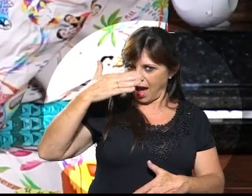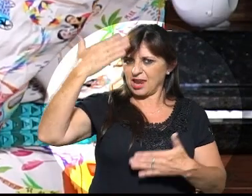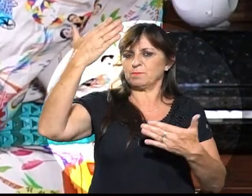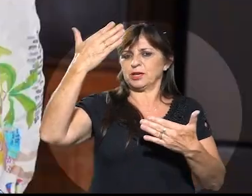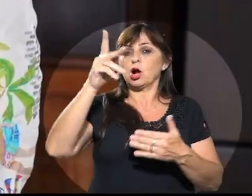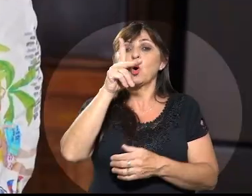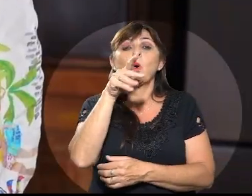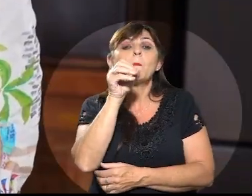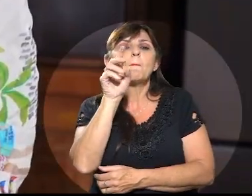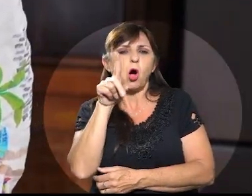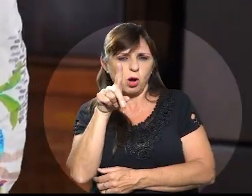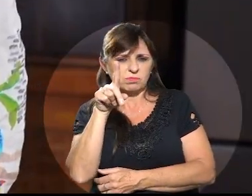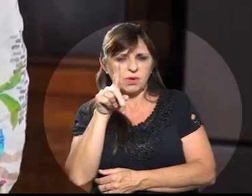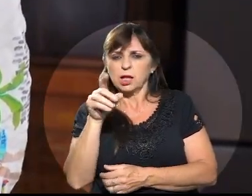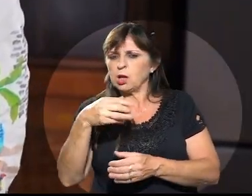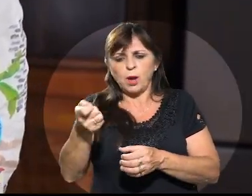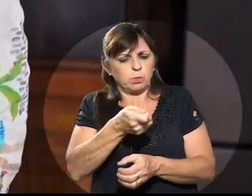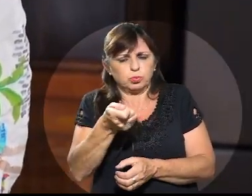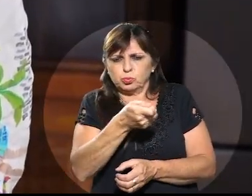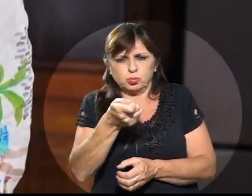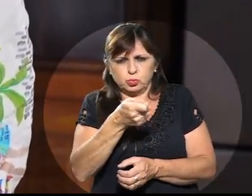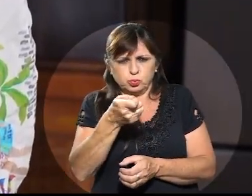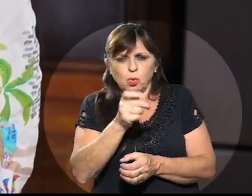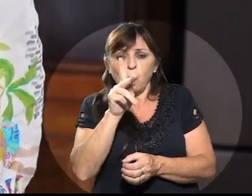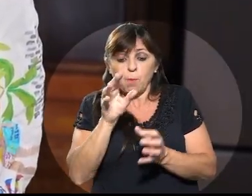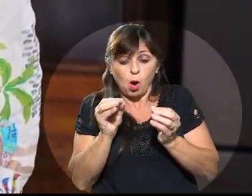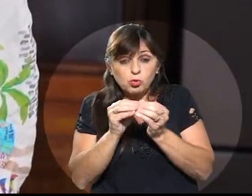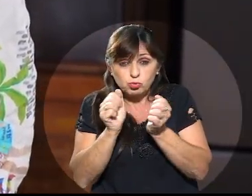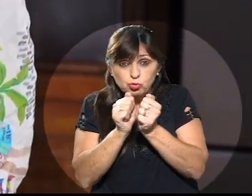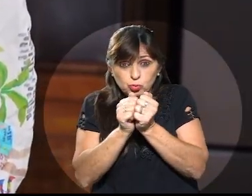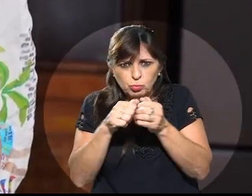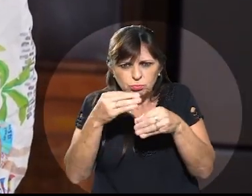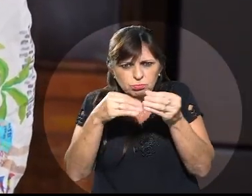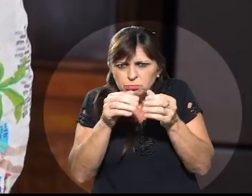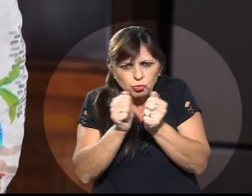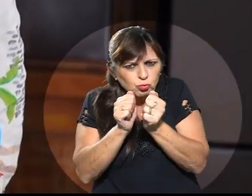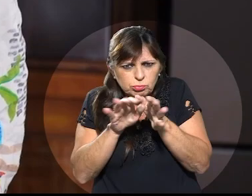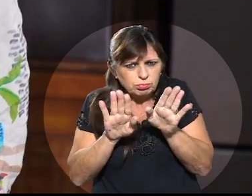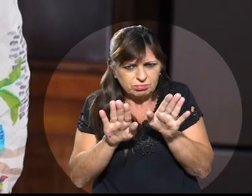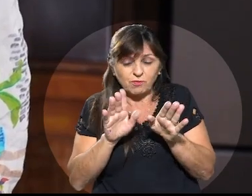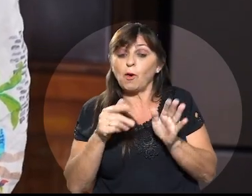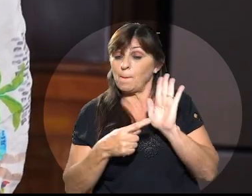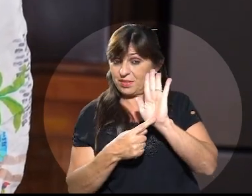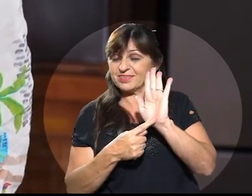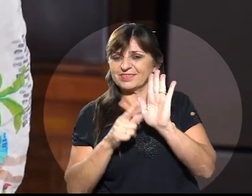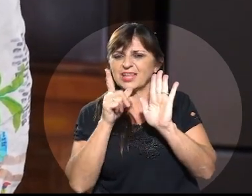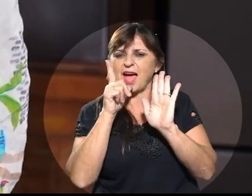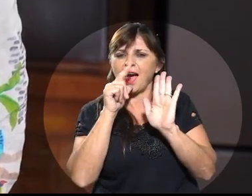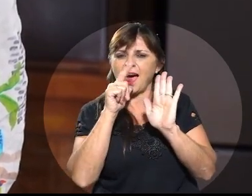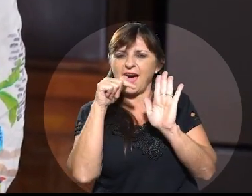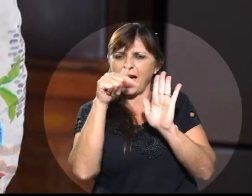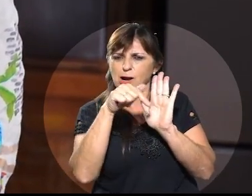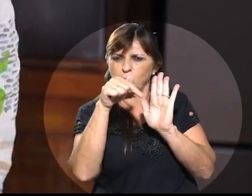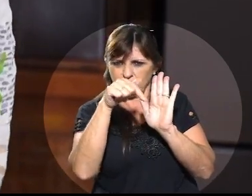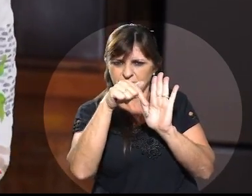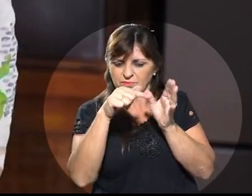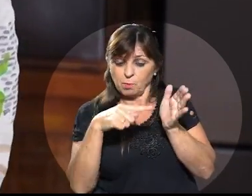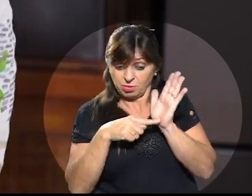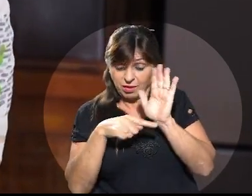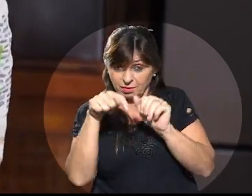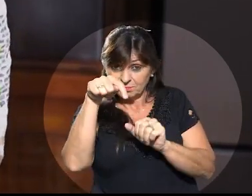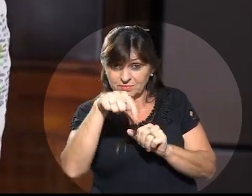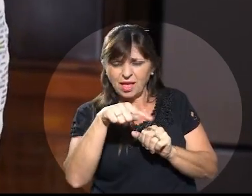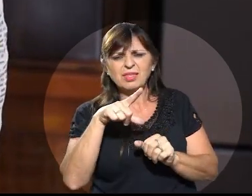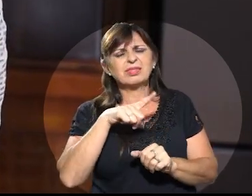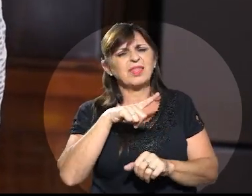uma tradição que diz assim, ó, que as mulheres árabes, elas conseguem prever o futuro, tá? Ver o